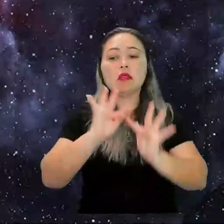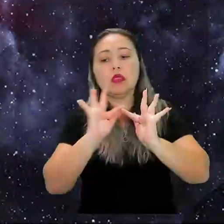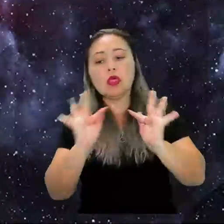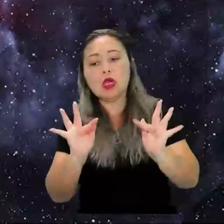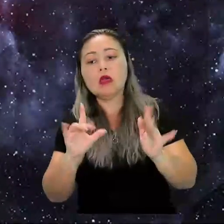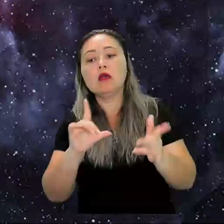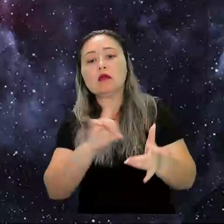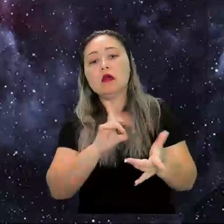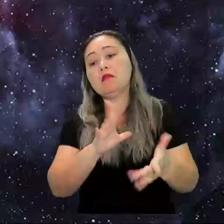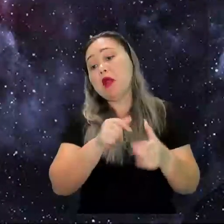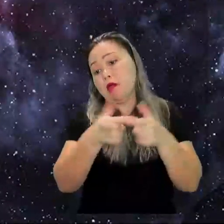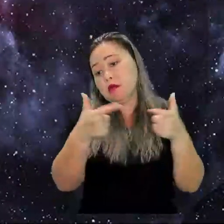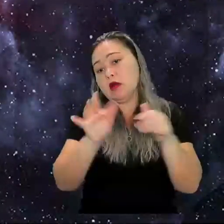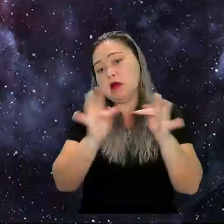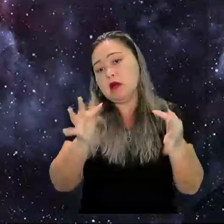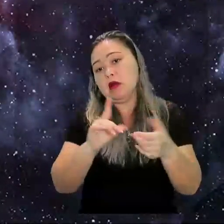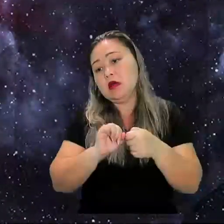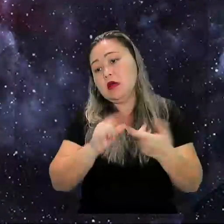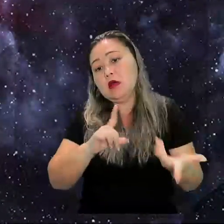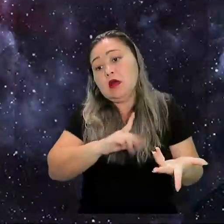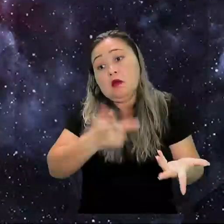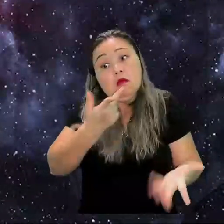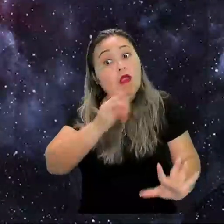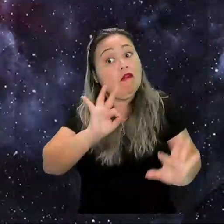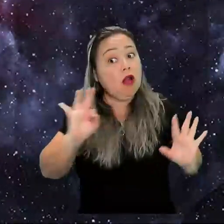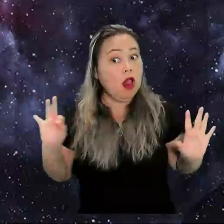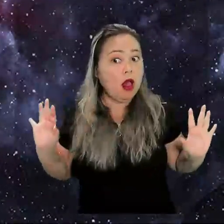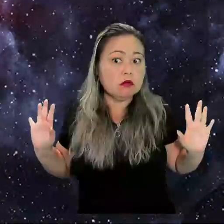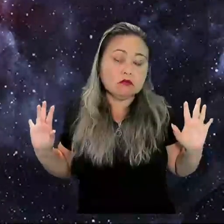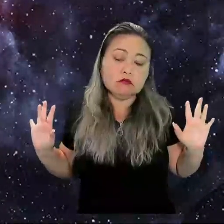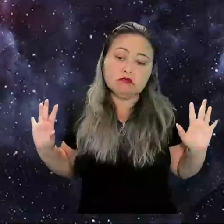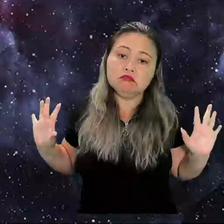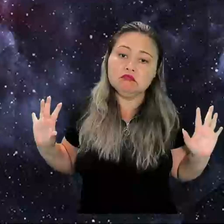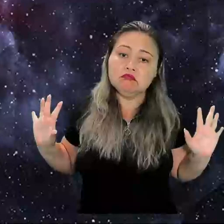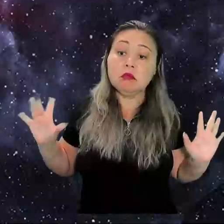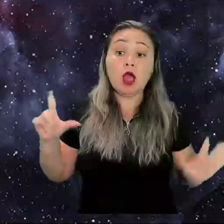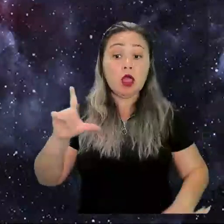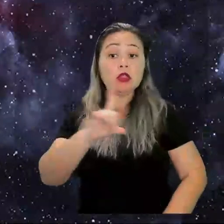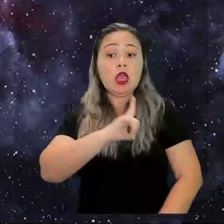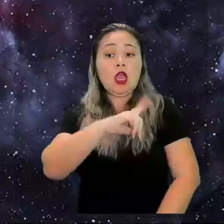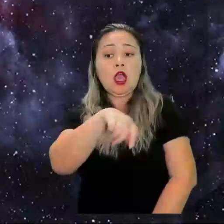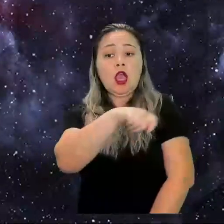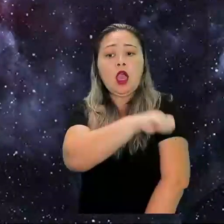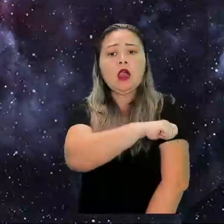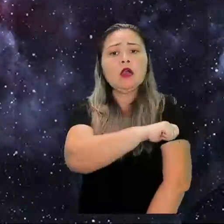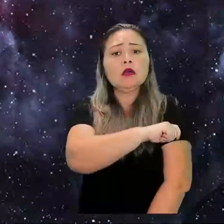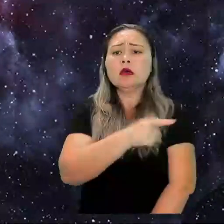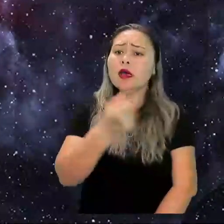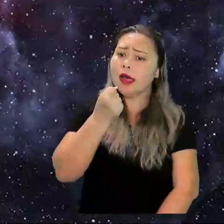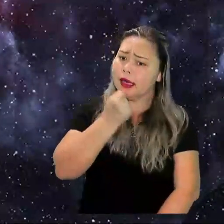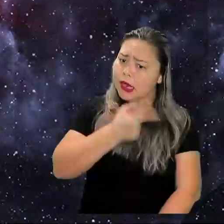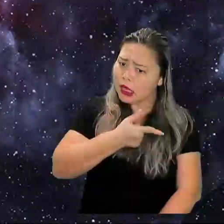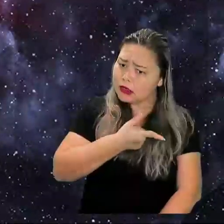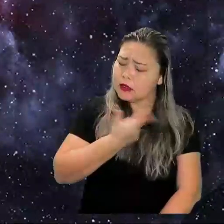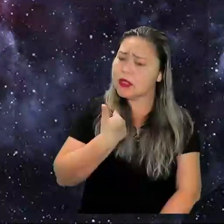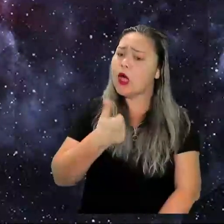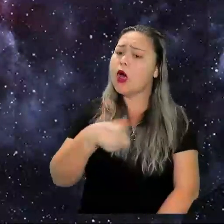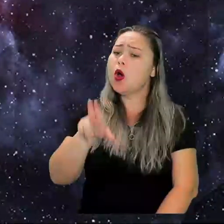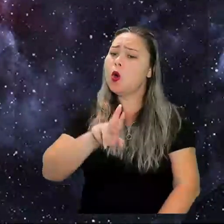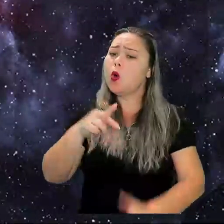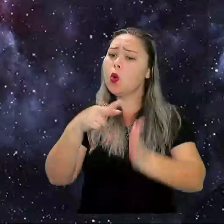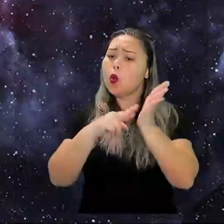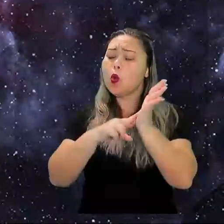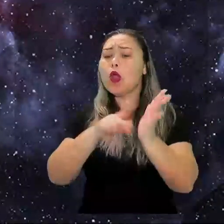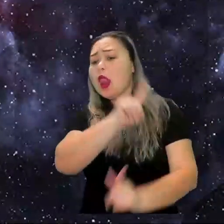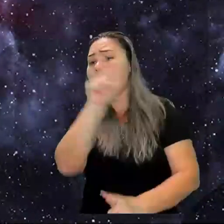A maioria das vezes é simples, não, direta. Regra de 3 não tem nem o que falar, né? Porque agora tem aluno que é engraçado. Tem aluno que quer aplicar a regra de